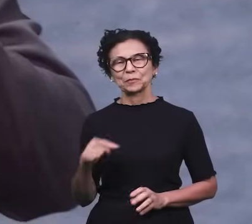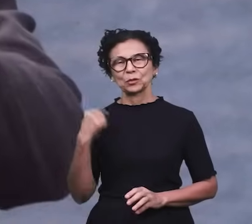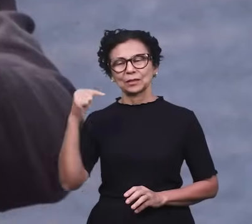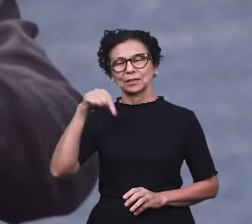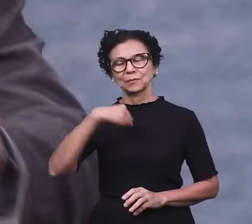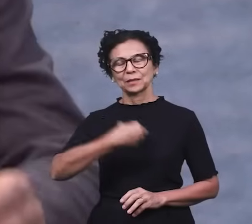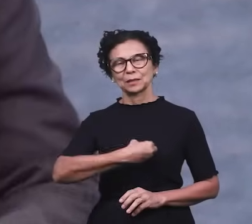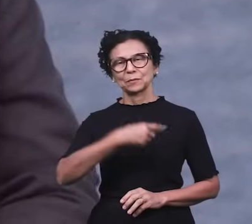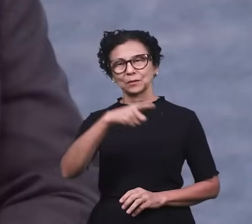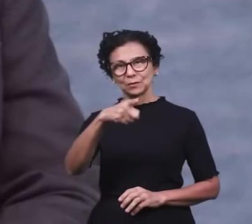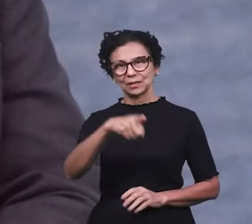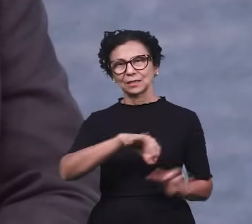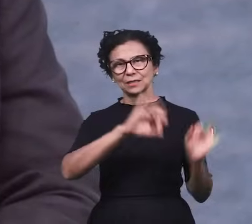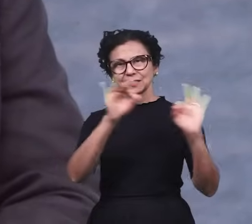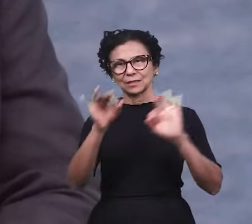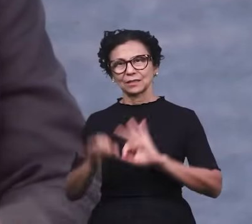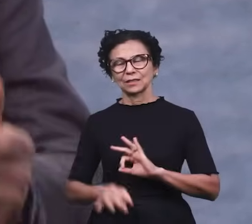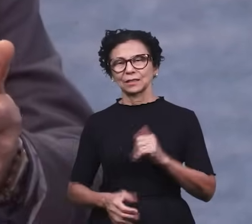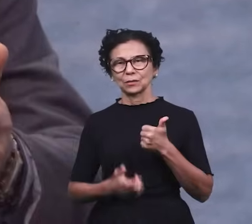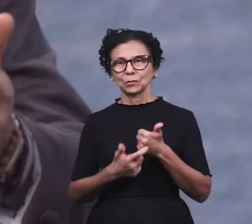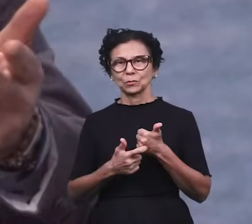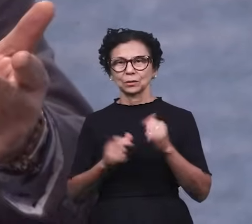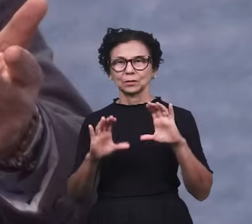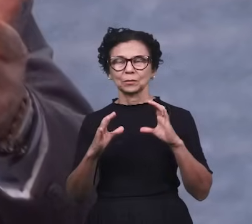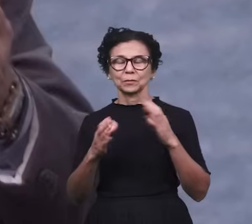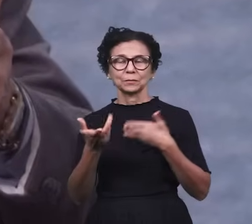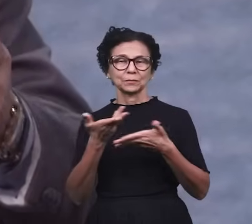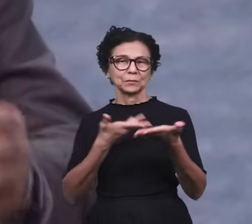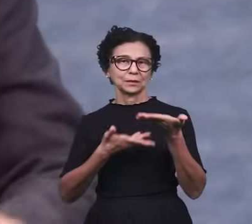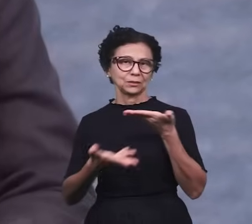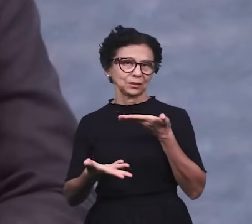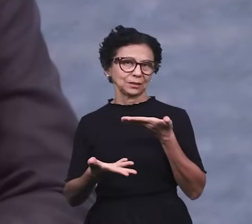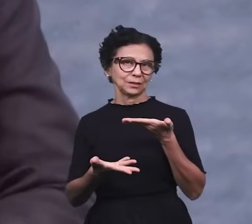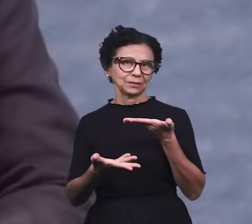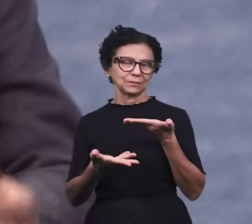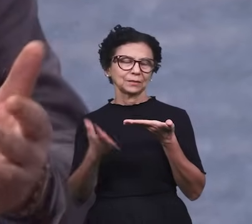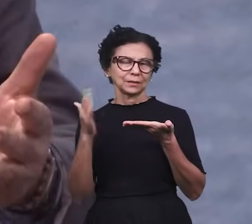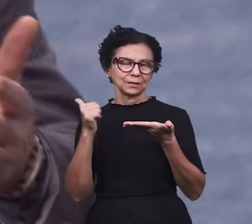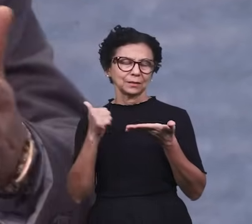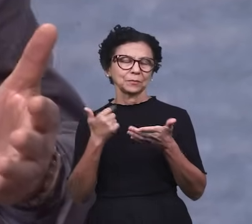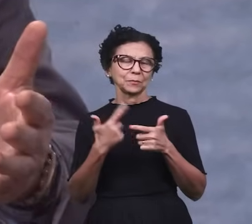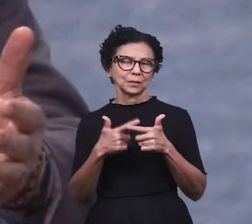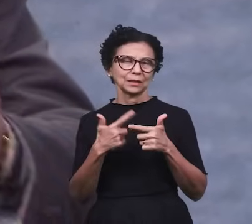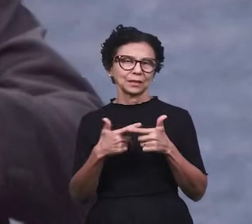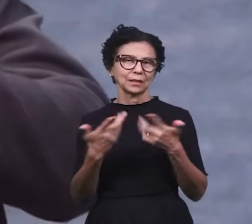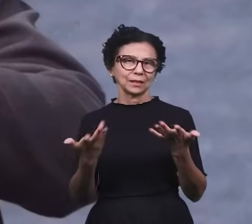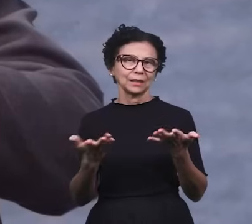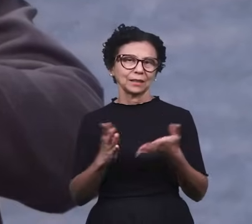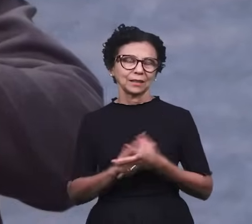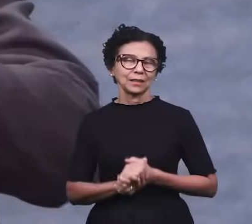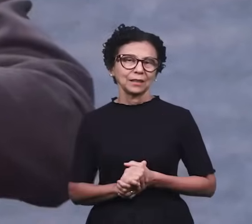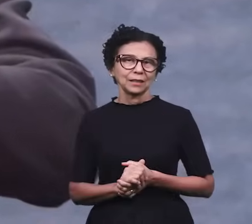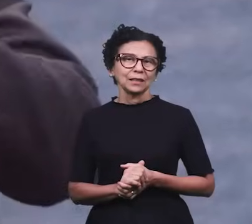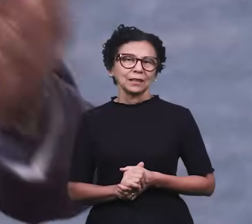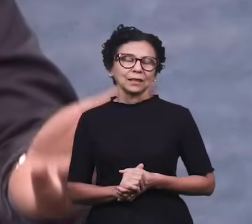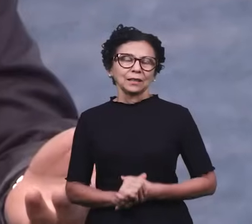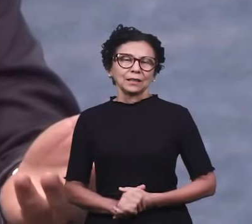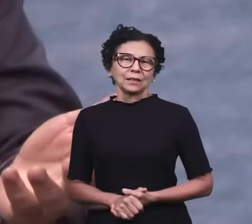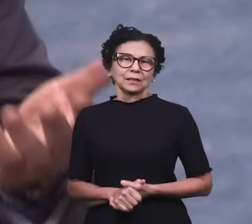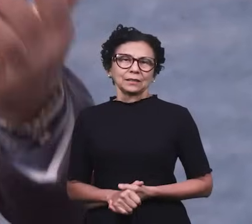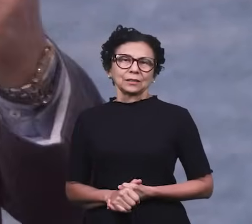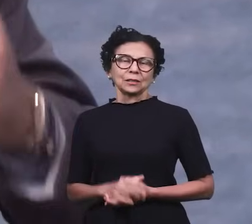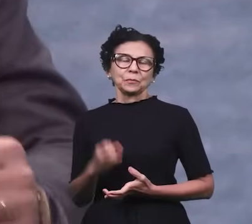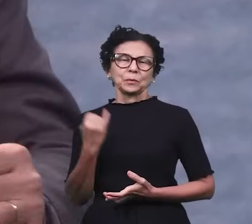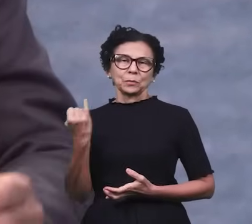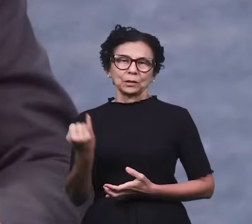por você estar aí. Então já sabe, curta, comente e compartilhe. Você já sabe por quê, já sabe o alcance que